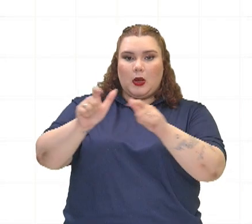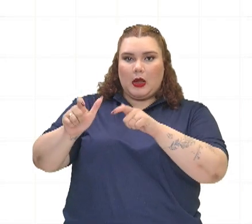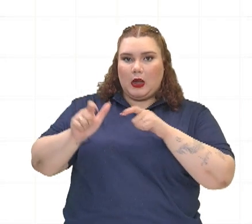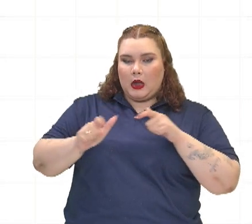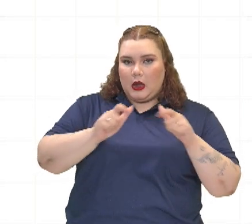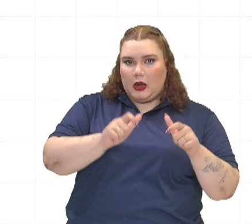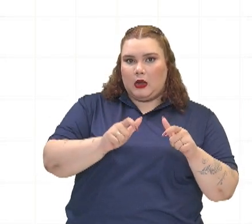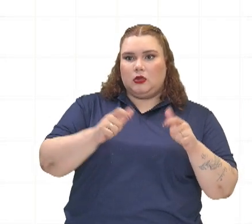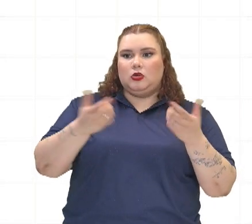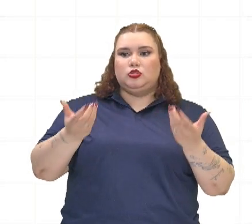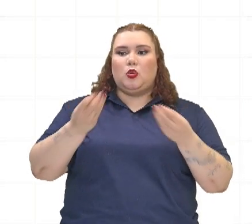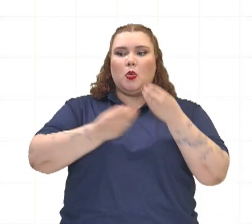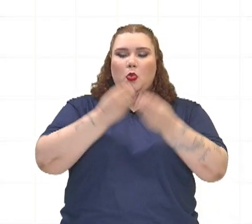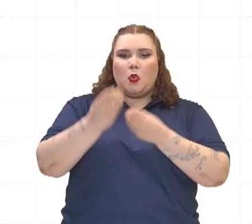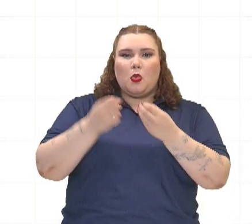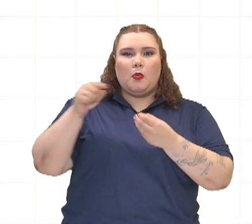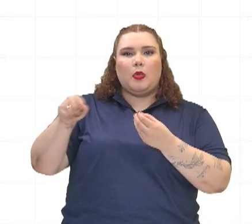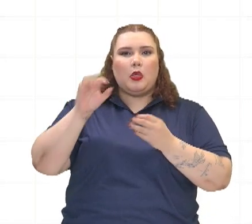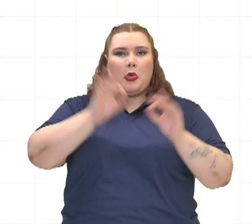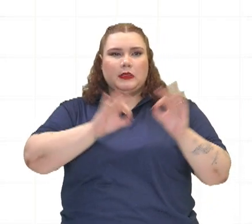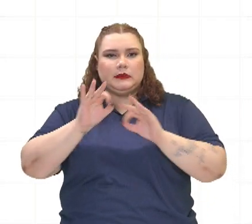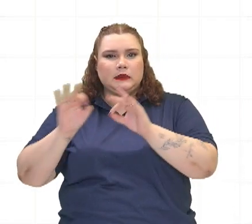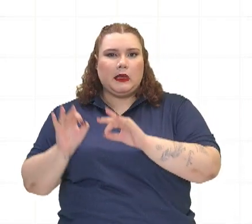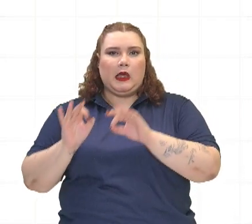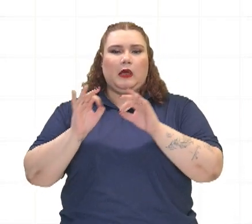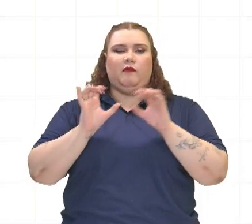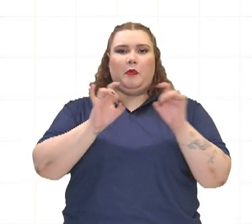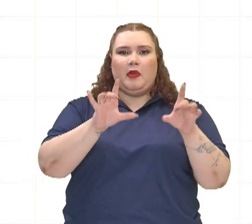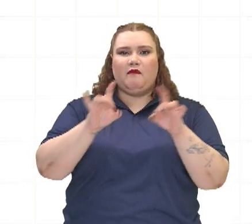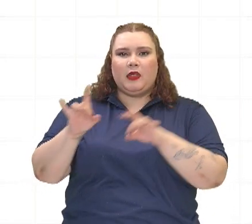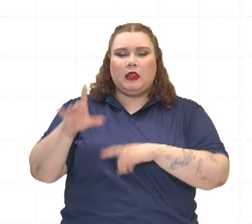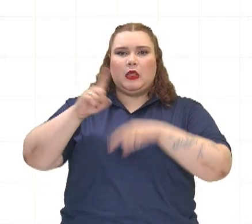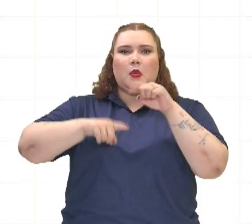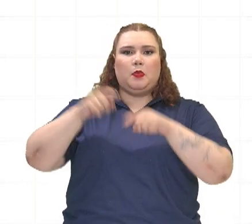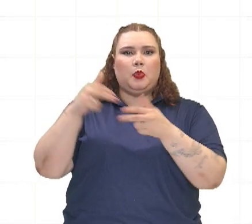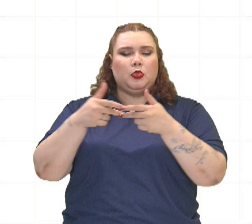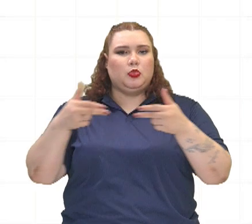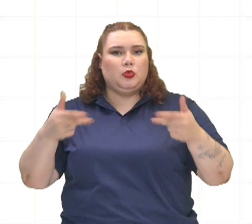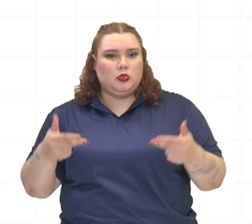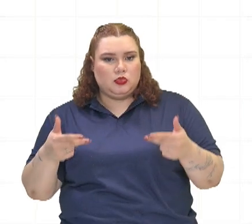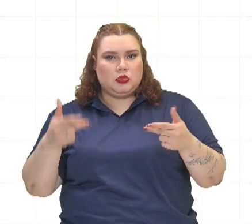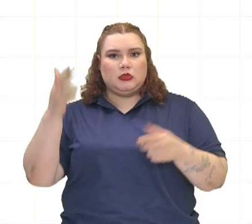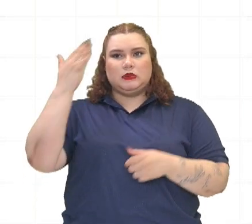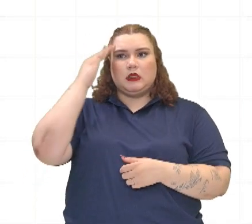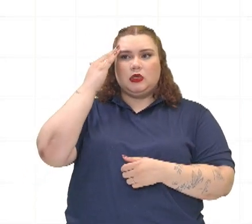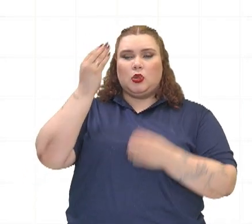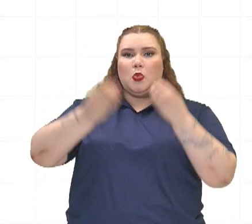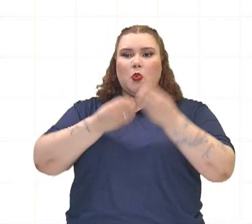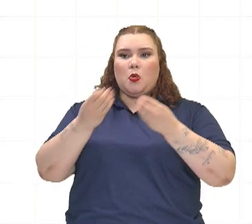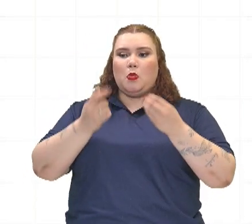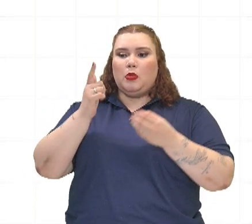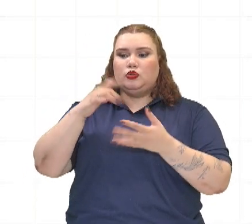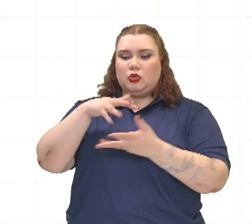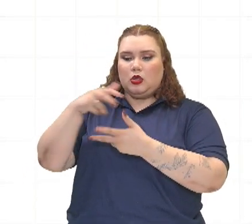rotas comerciais antigas e entender como os fatores